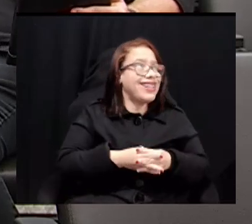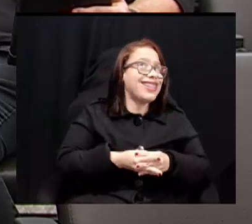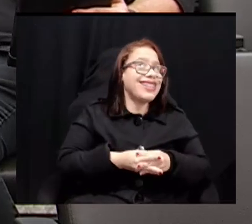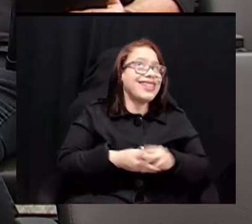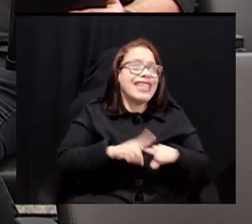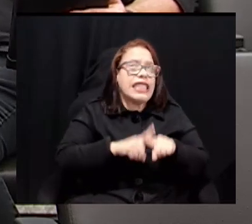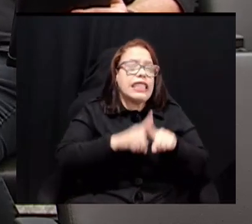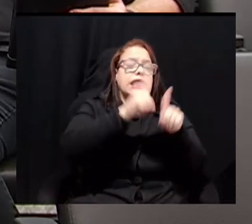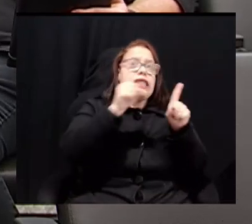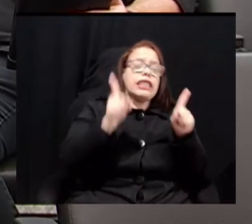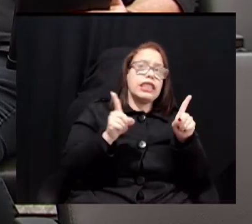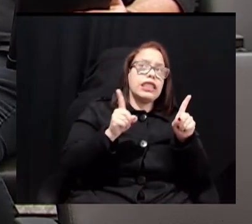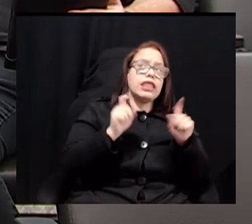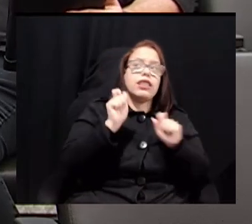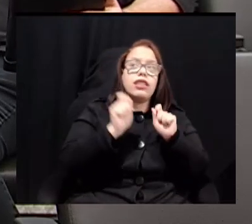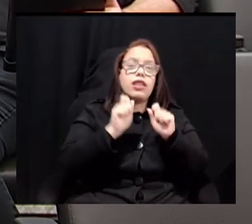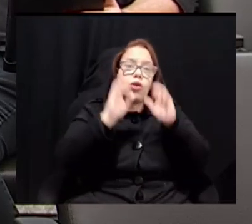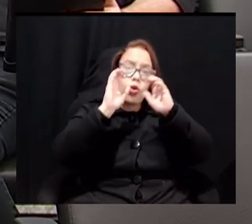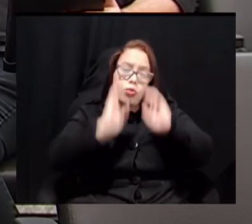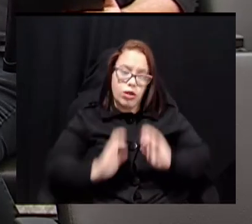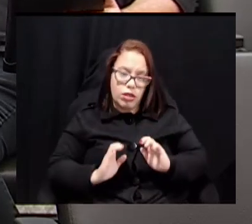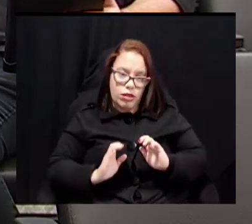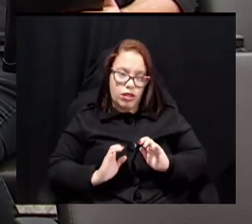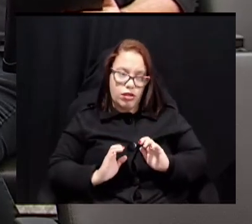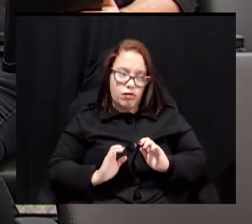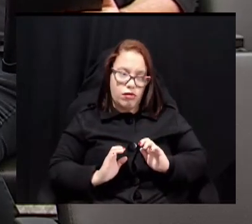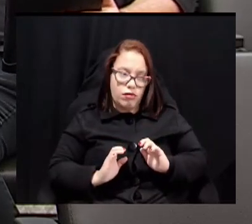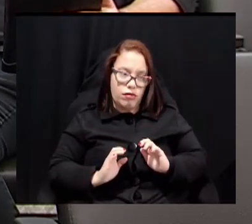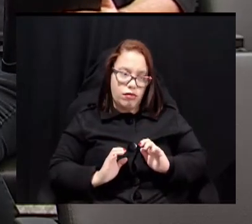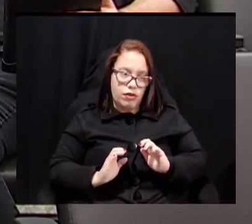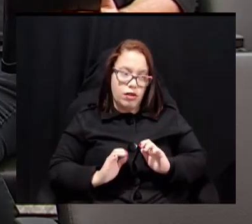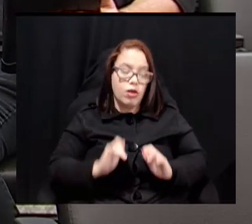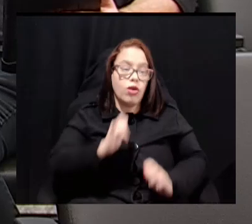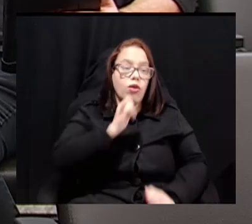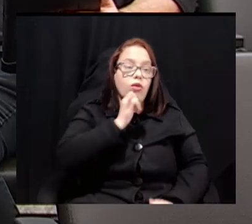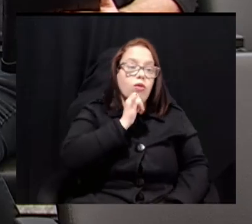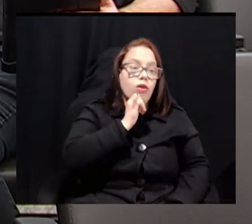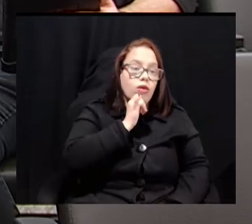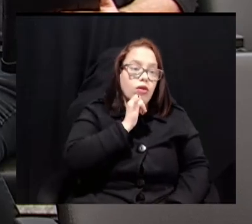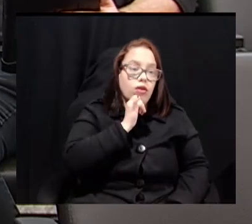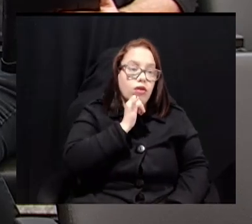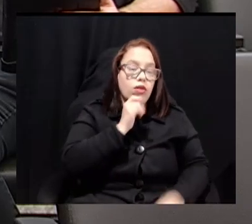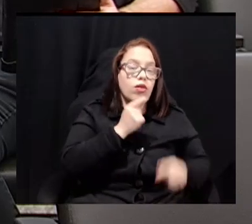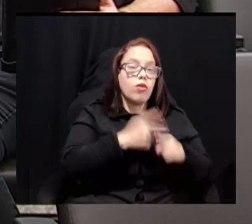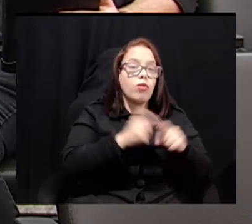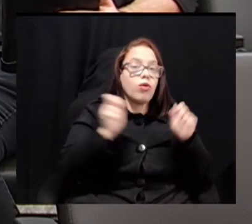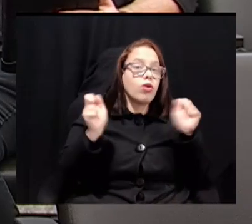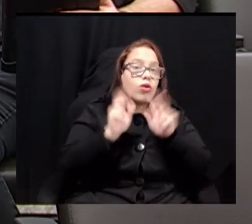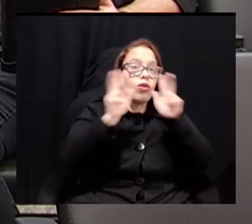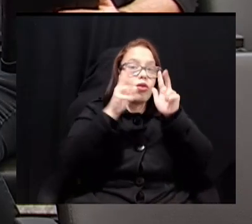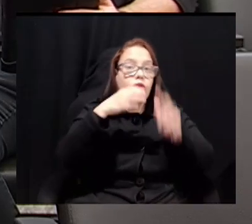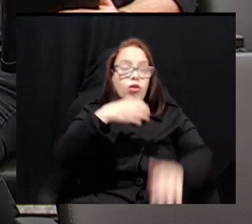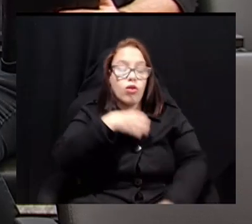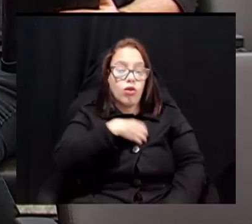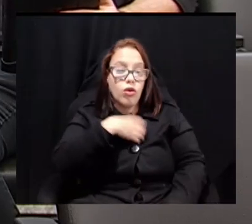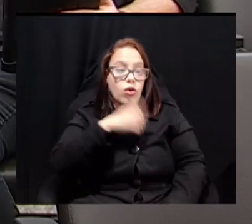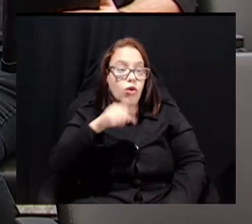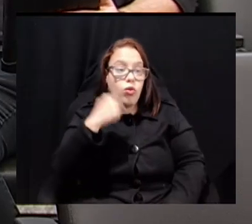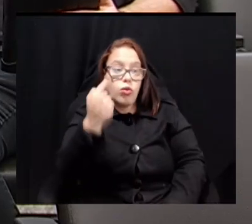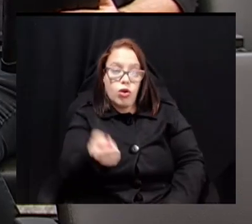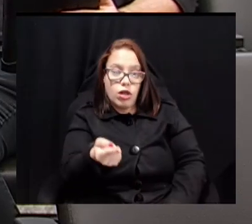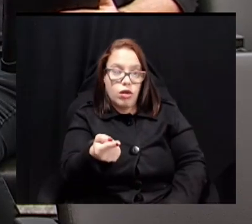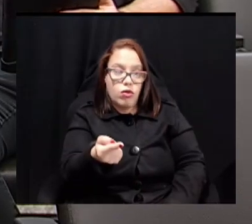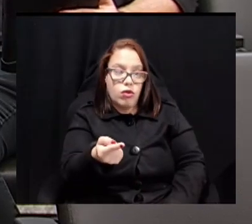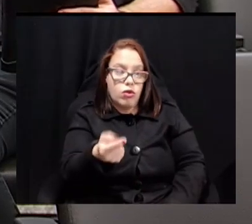a questão é comportamental aí no caso. Então, por exemplo, por que não despertar no sentimento do próximo, olhar